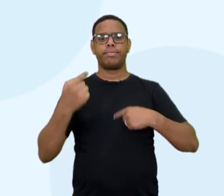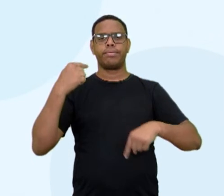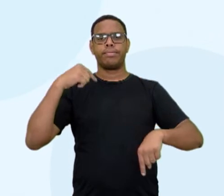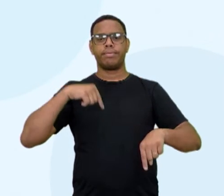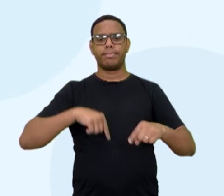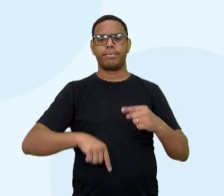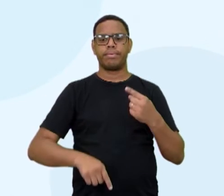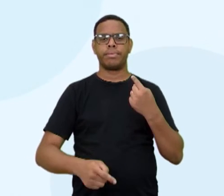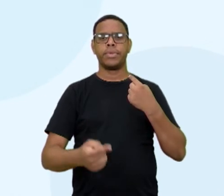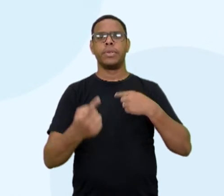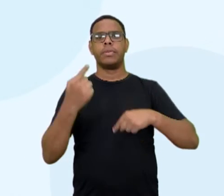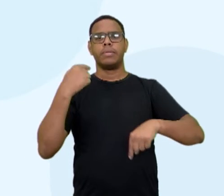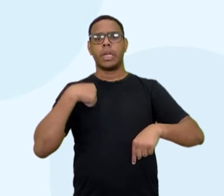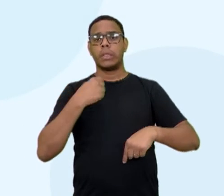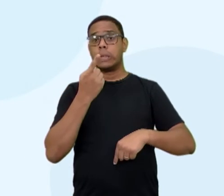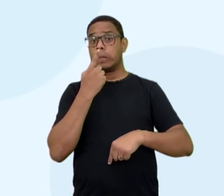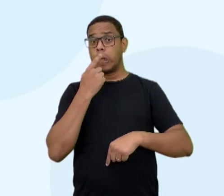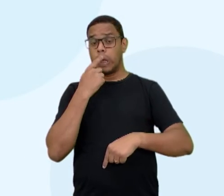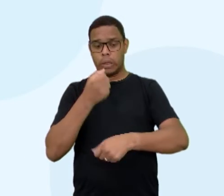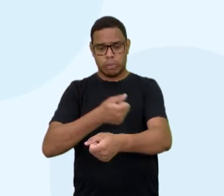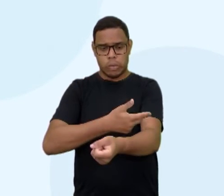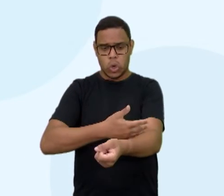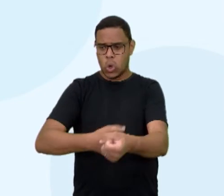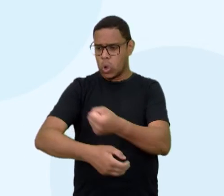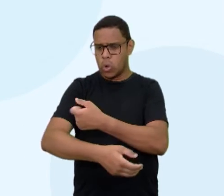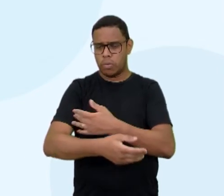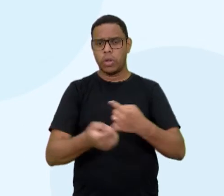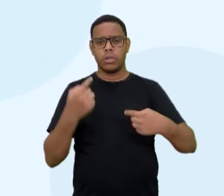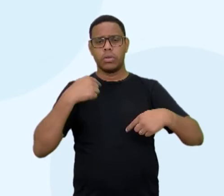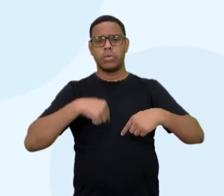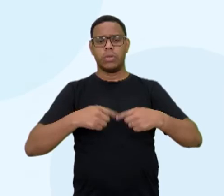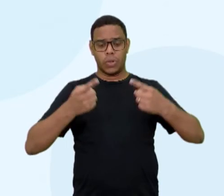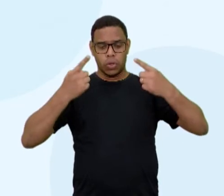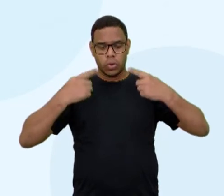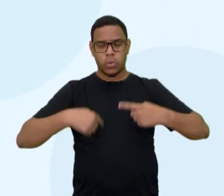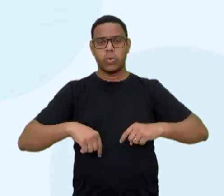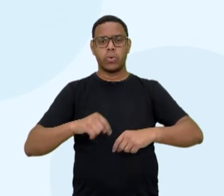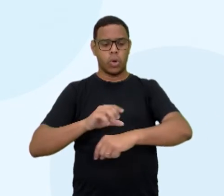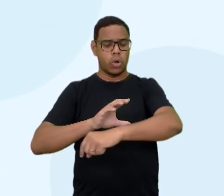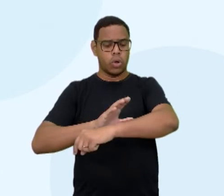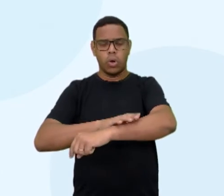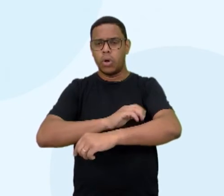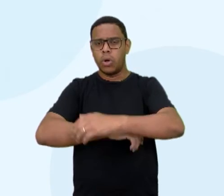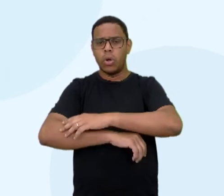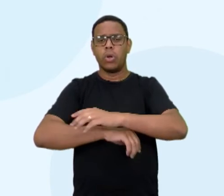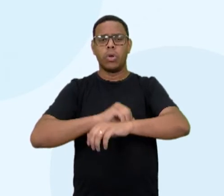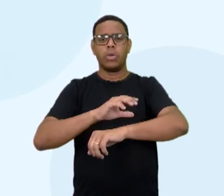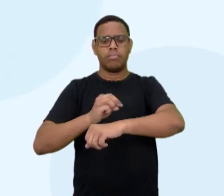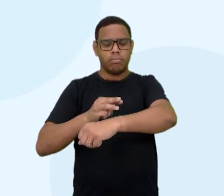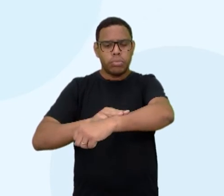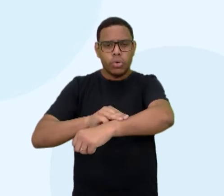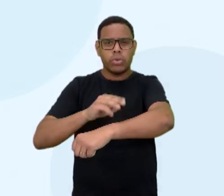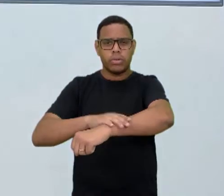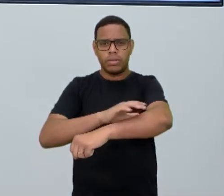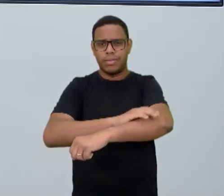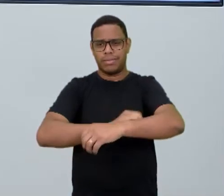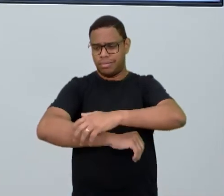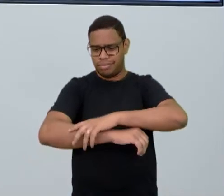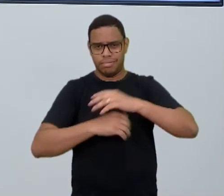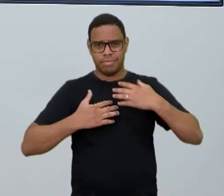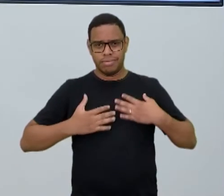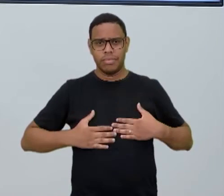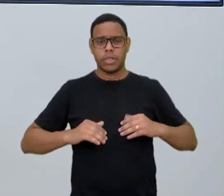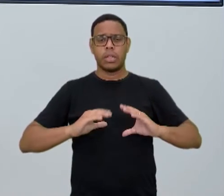então, diminuindo, você tem aí também o relaxamento, então, da musculatura, não tem mais, né,